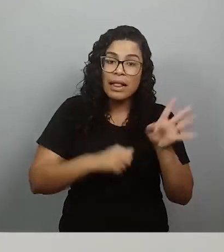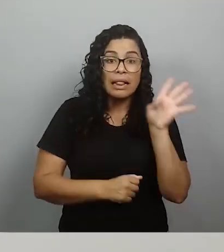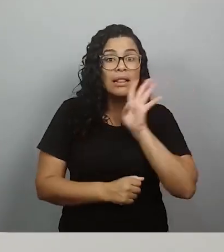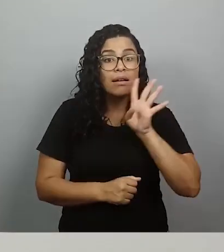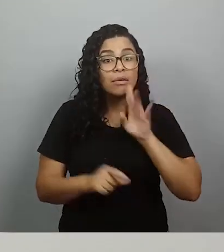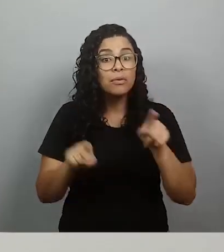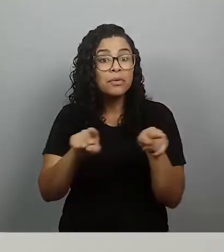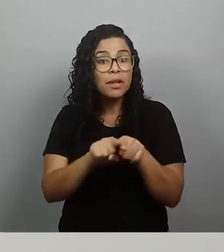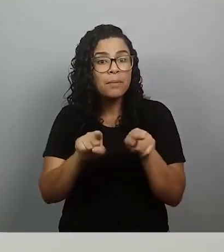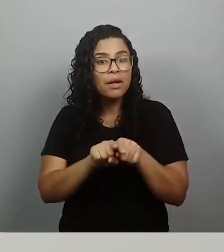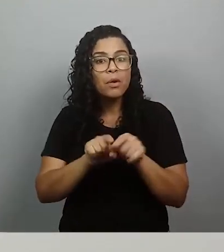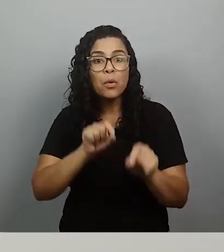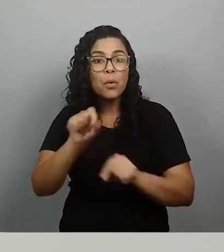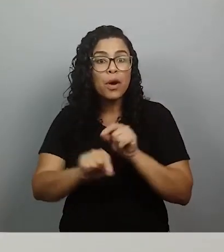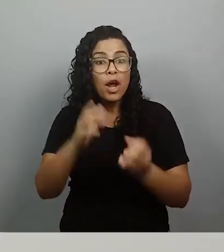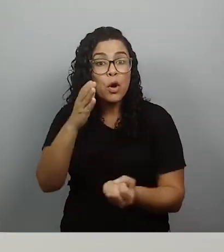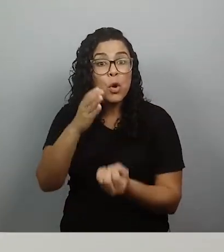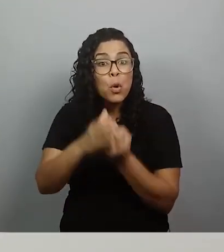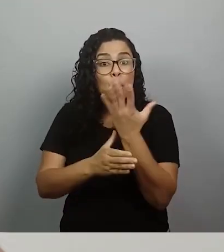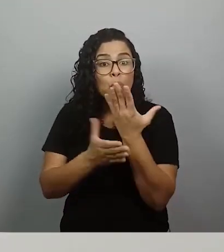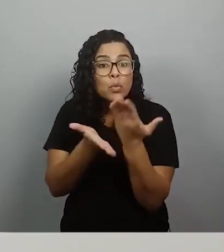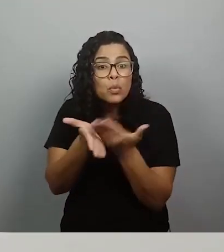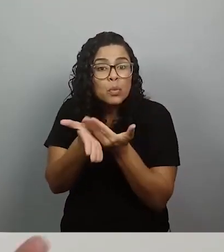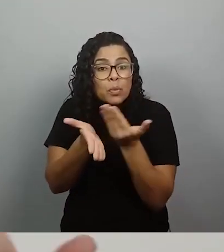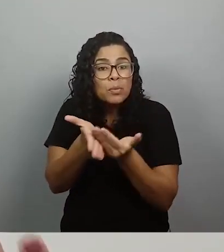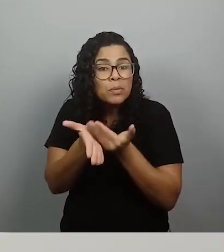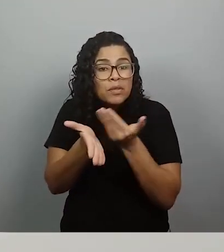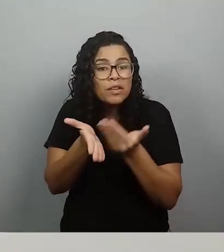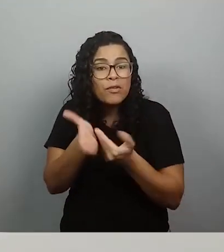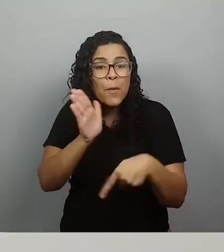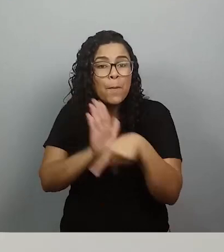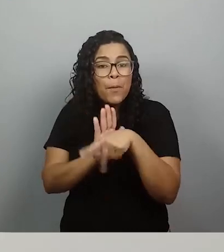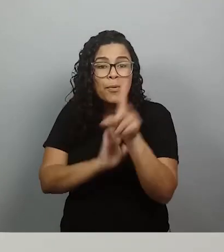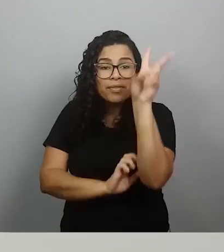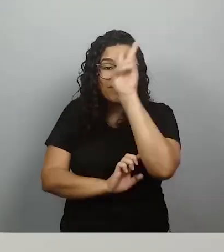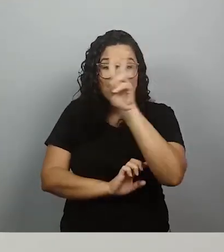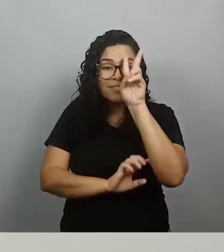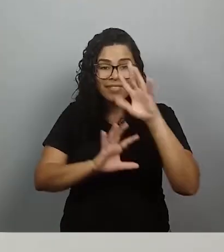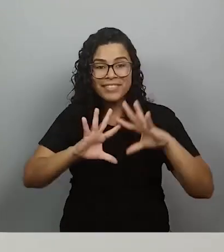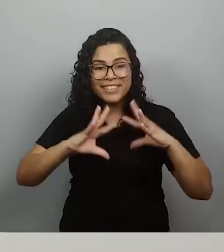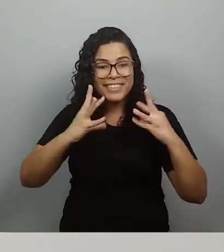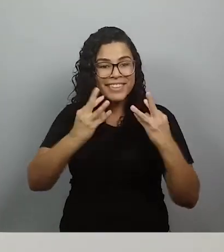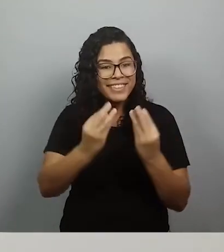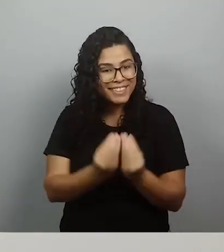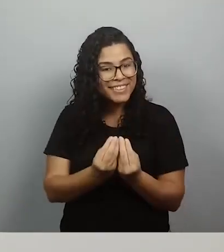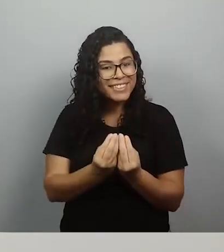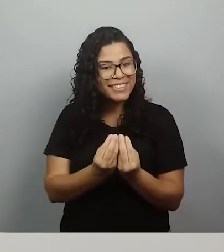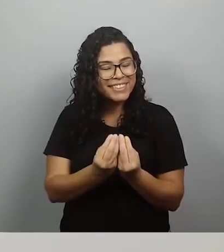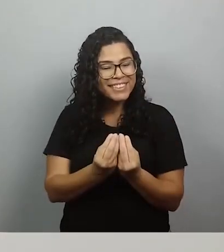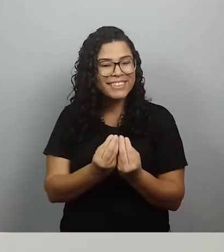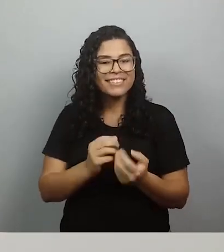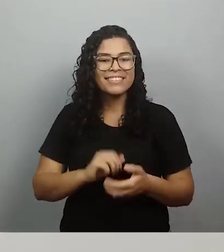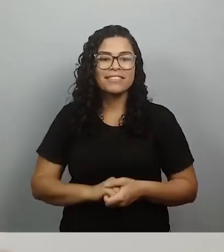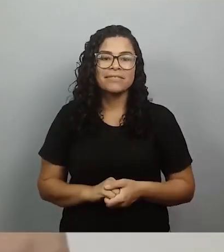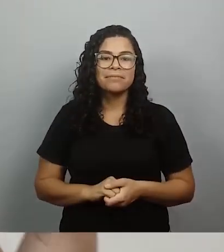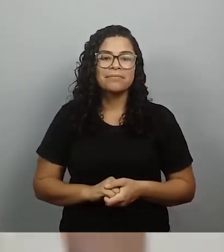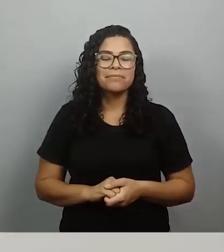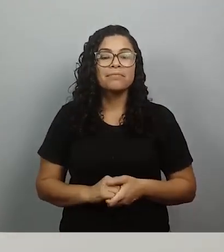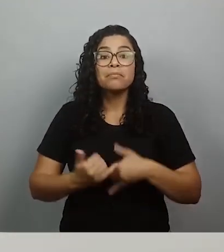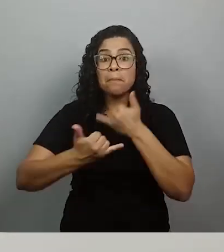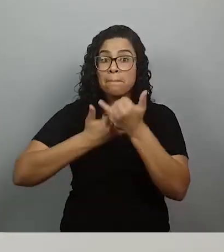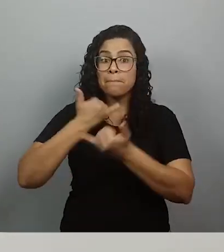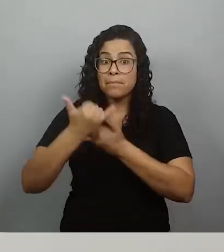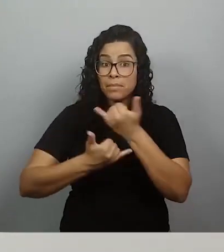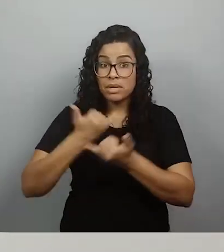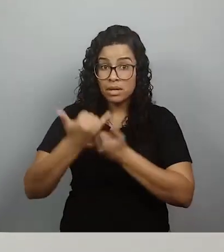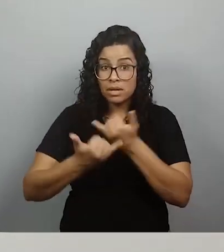legal ainda é construir um livro de histórias inventadas da família. É isso mesmo. Você brinca